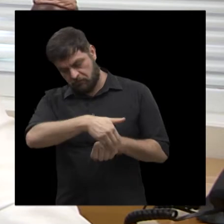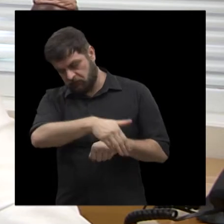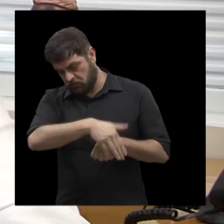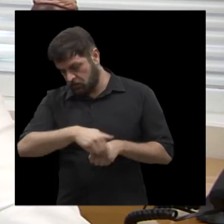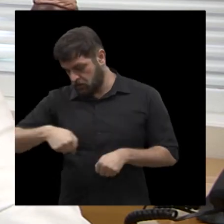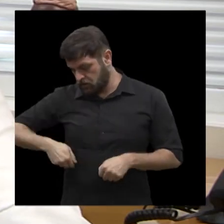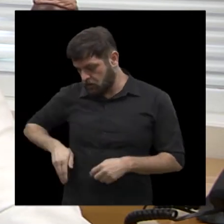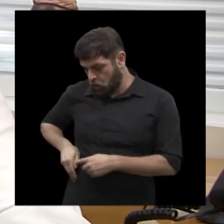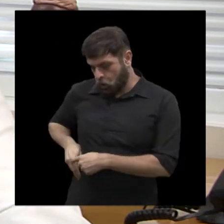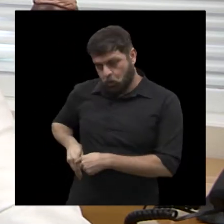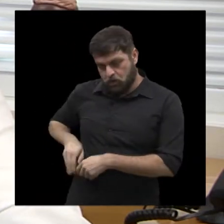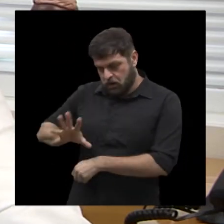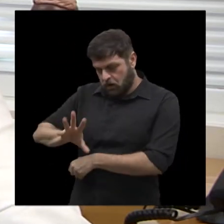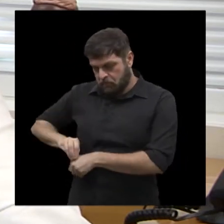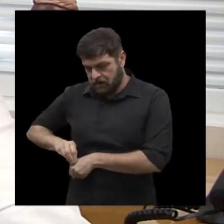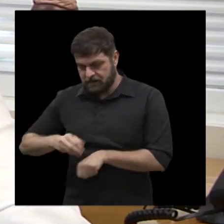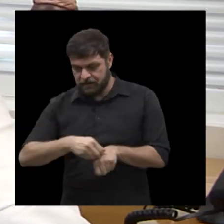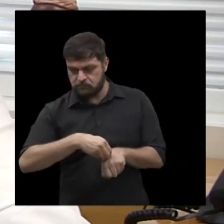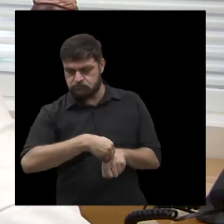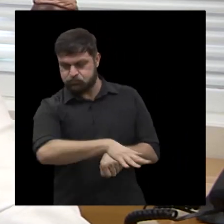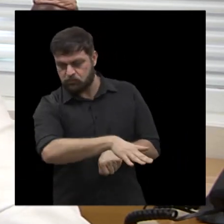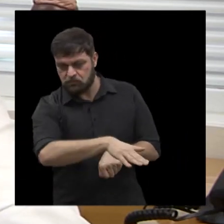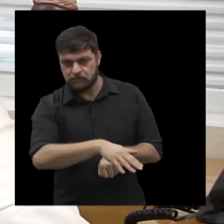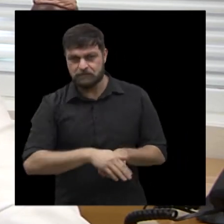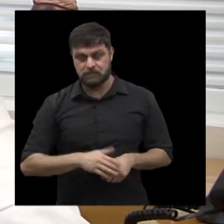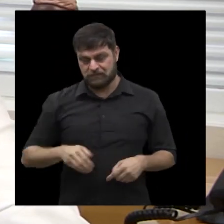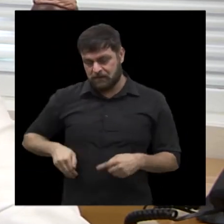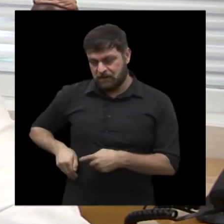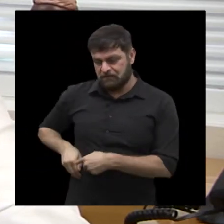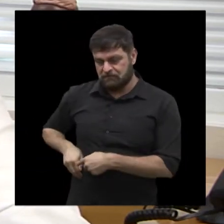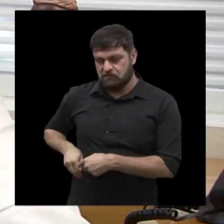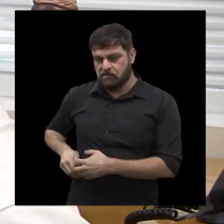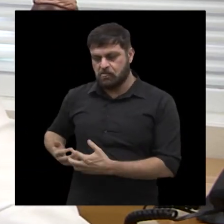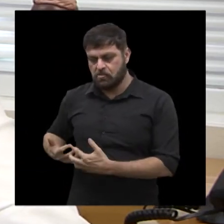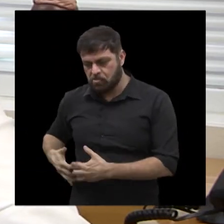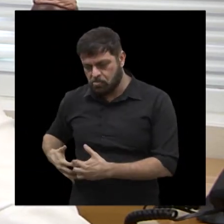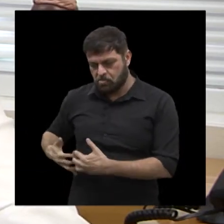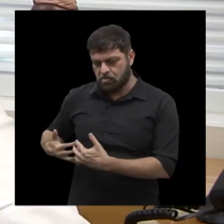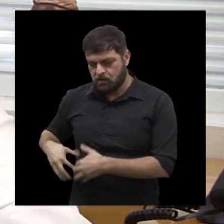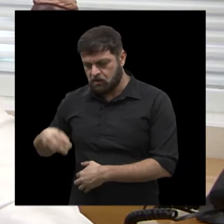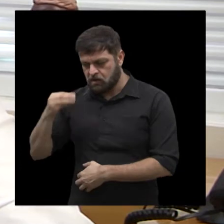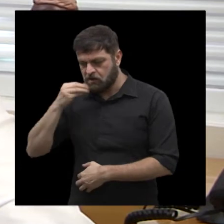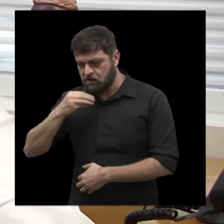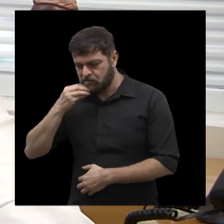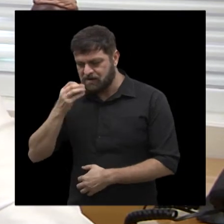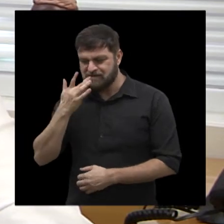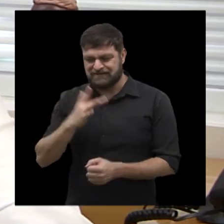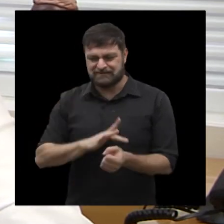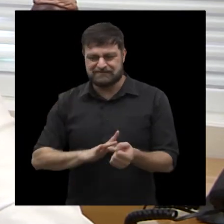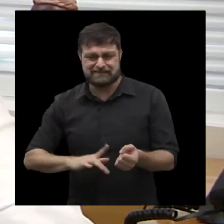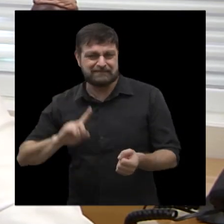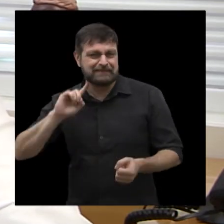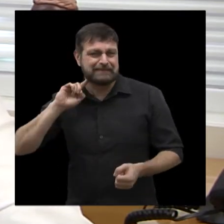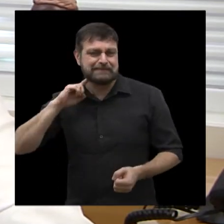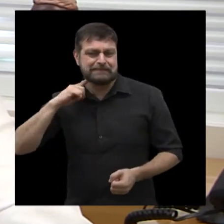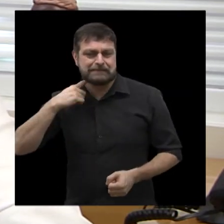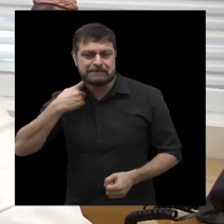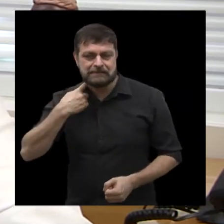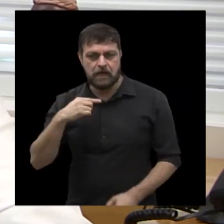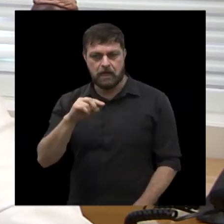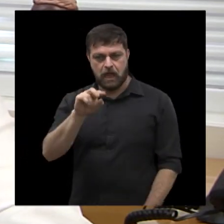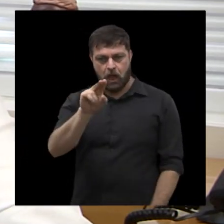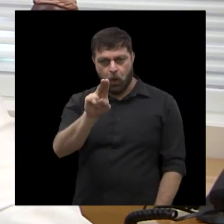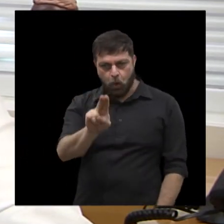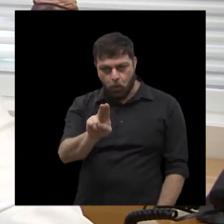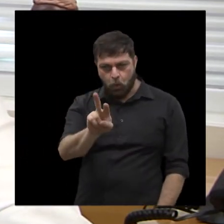rim teria que jogar para fora. Só que como ele começa a ficar insuficiente, ela começa a se acumular um pouco. Então ela começa,